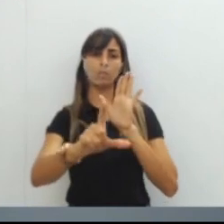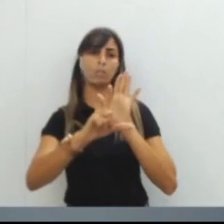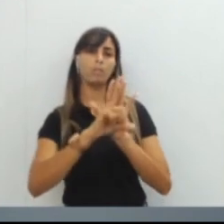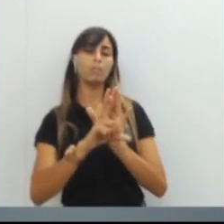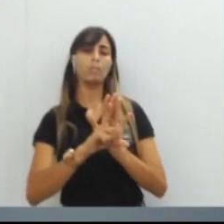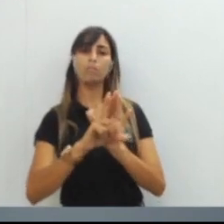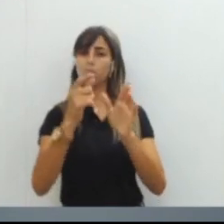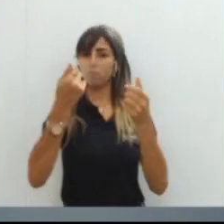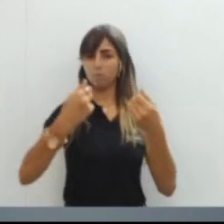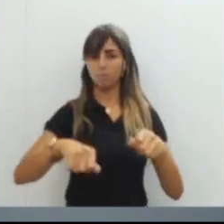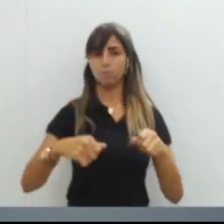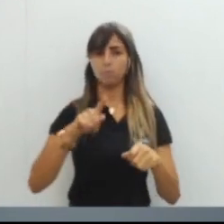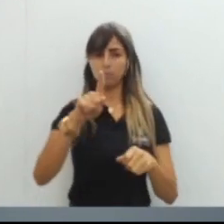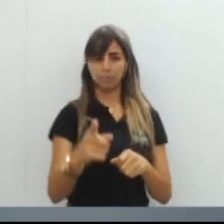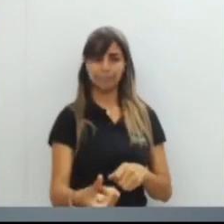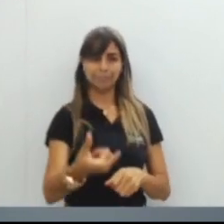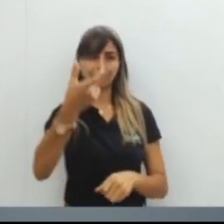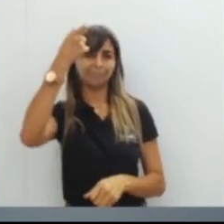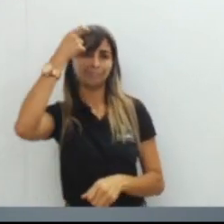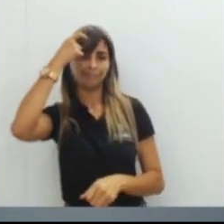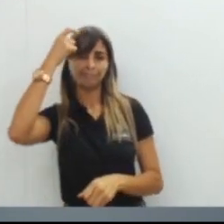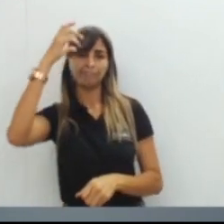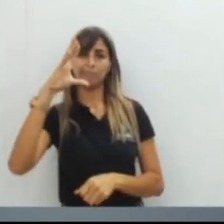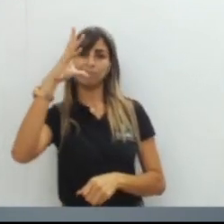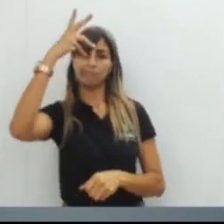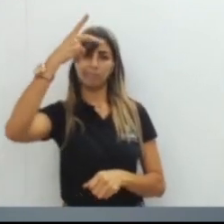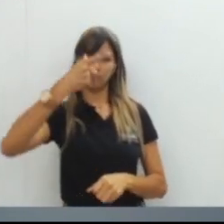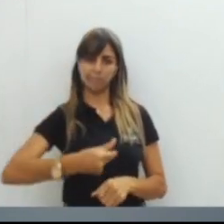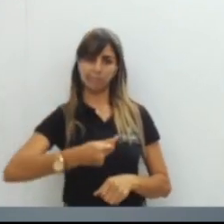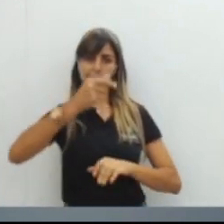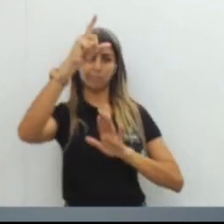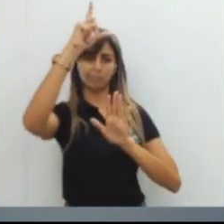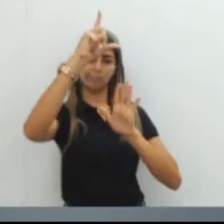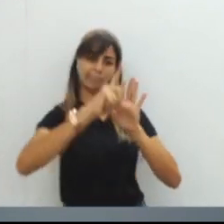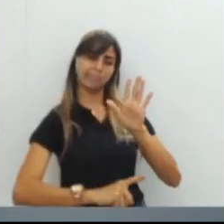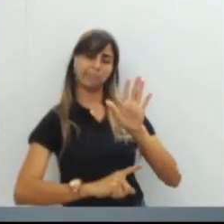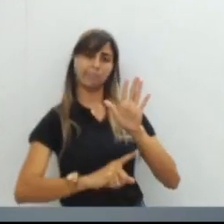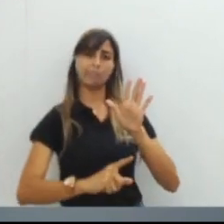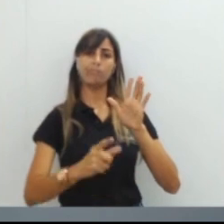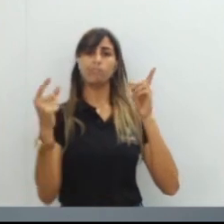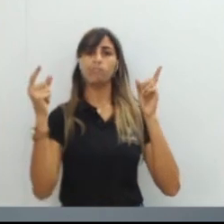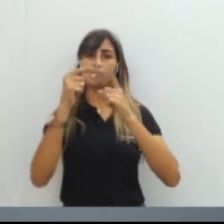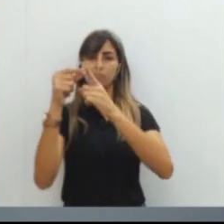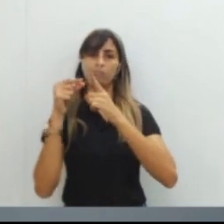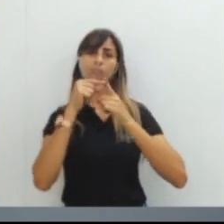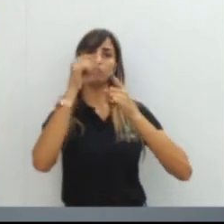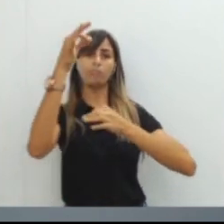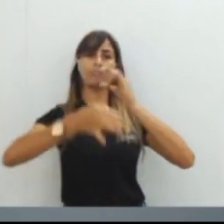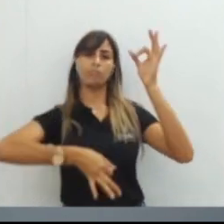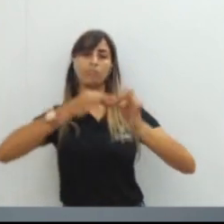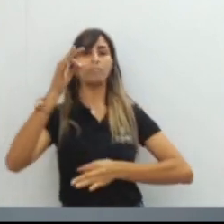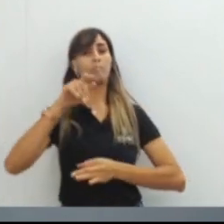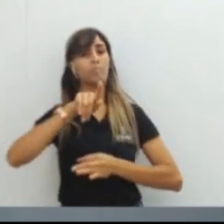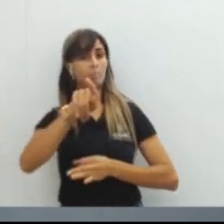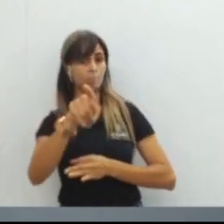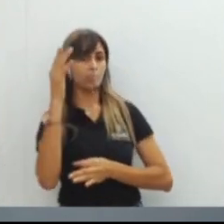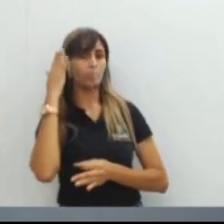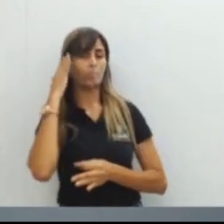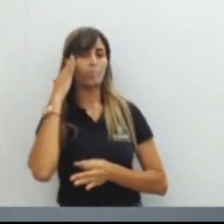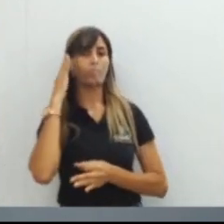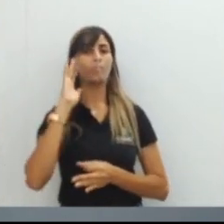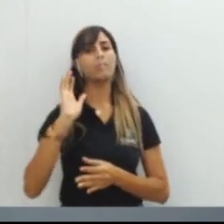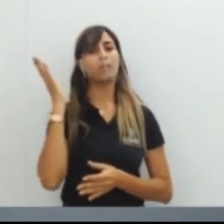que você decore o artigo, até porque tem muitos termos jurídicos aí, mas você tem que entender a essência, interpretar